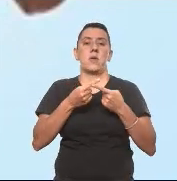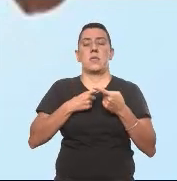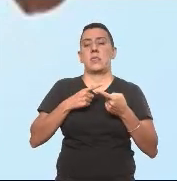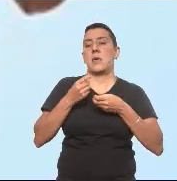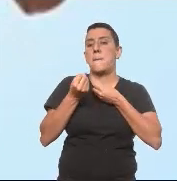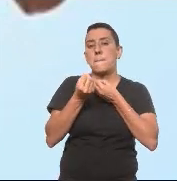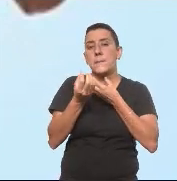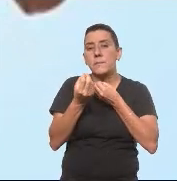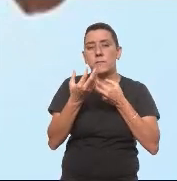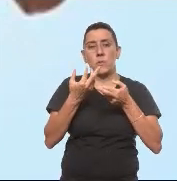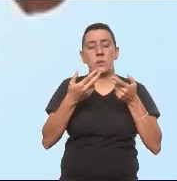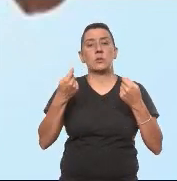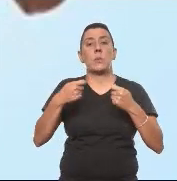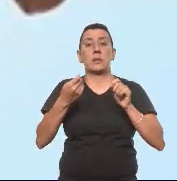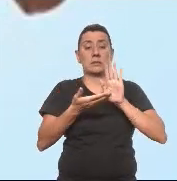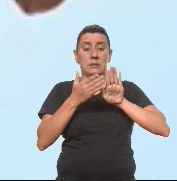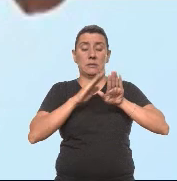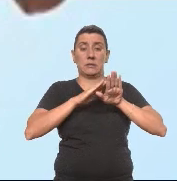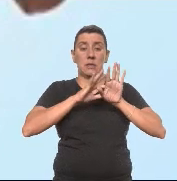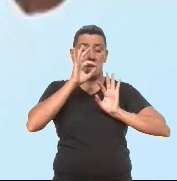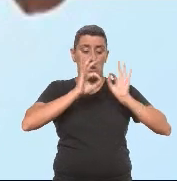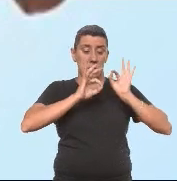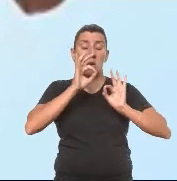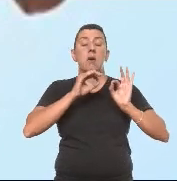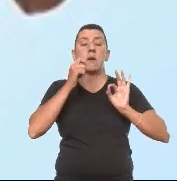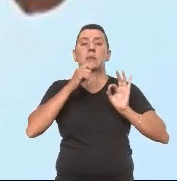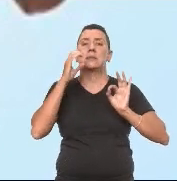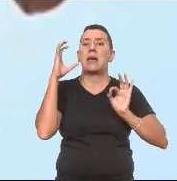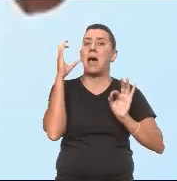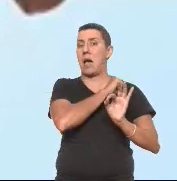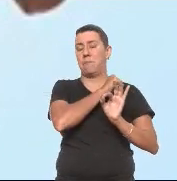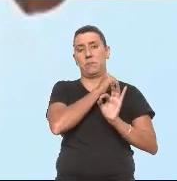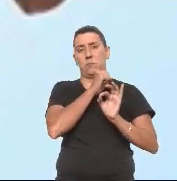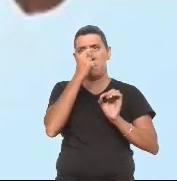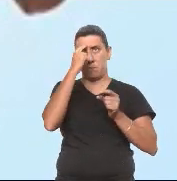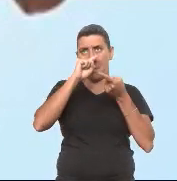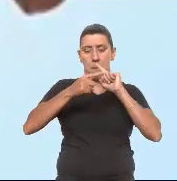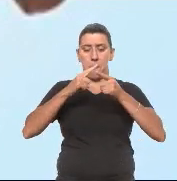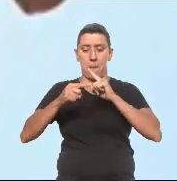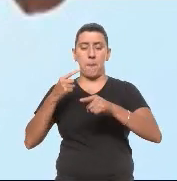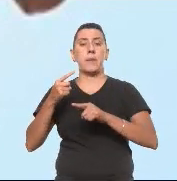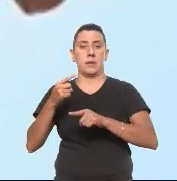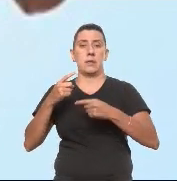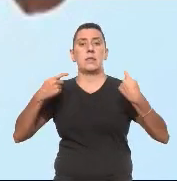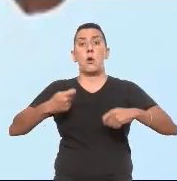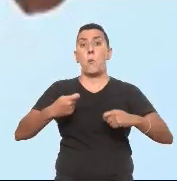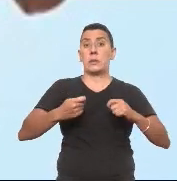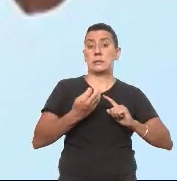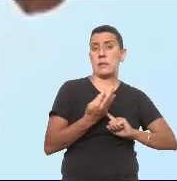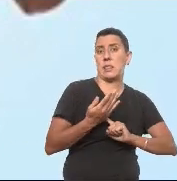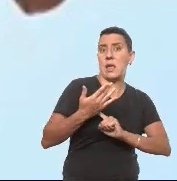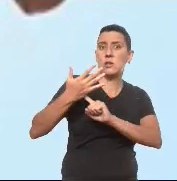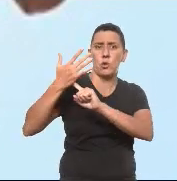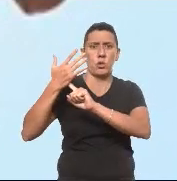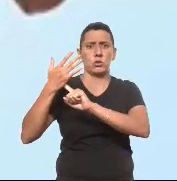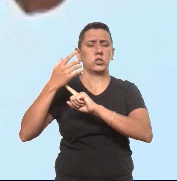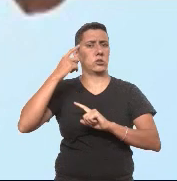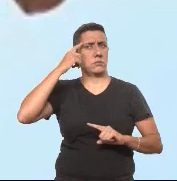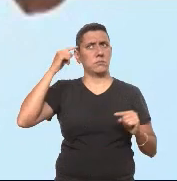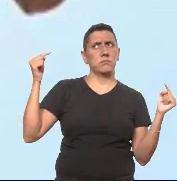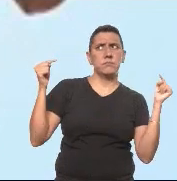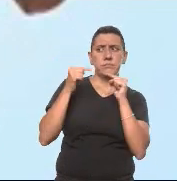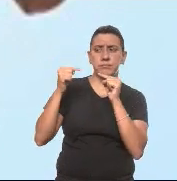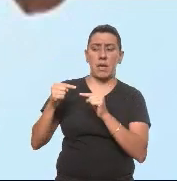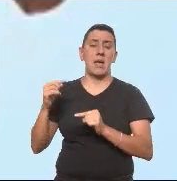ser processado ou para ser armazenado e eu preciso ter tecnologia de ponta que consiga buscar as informações de uma maneira muito